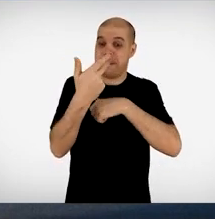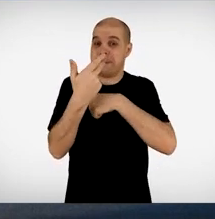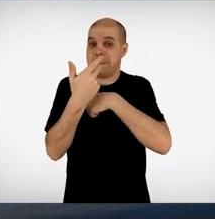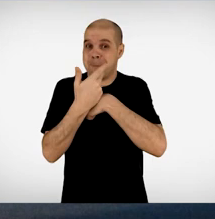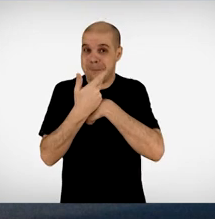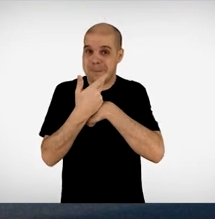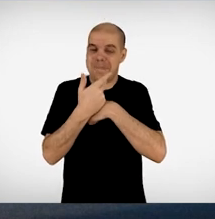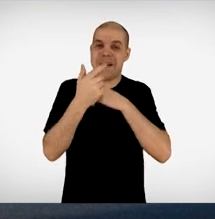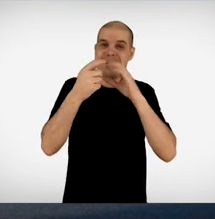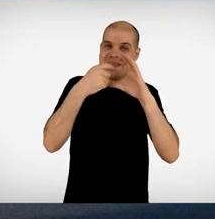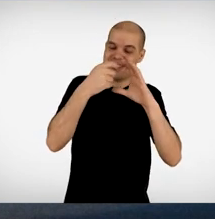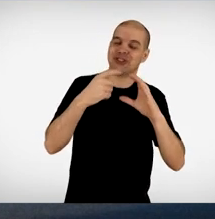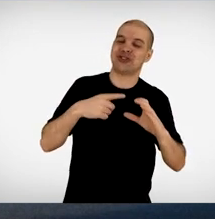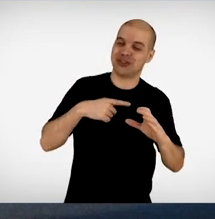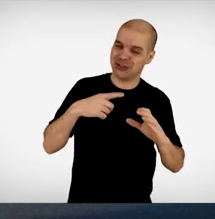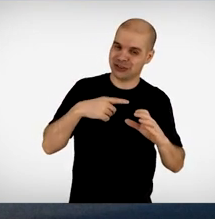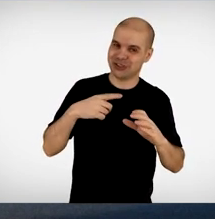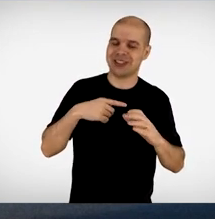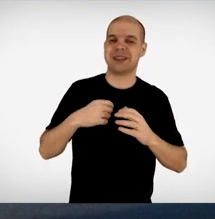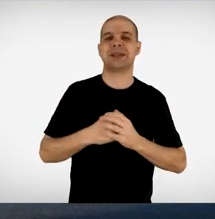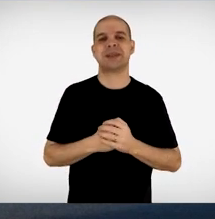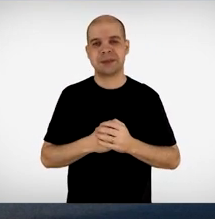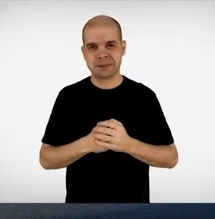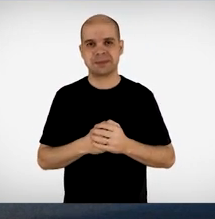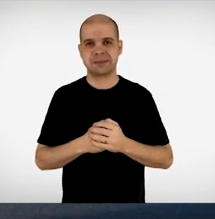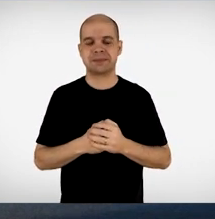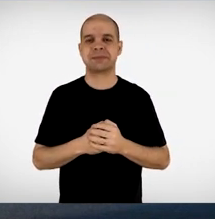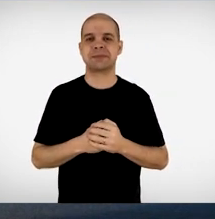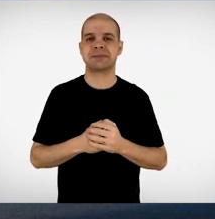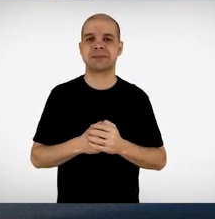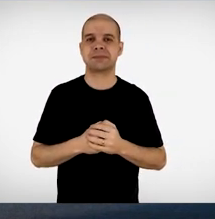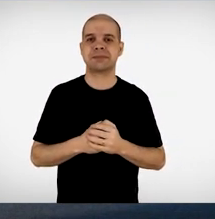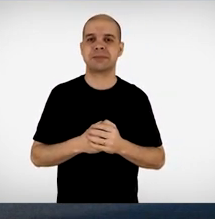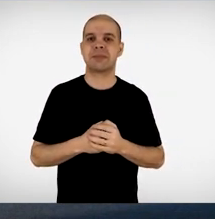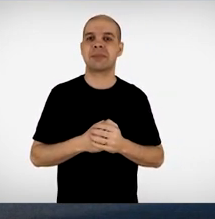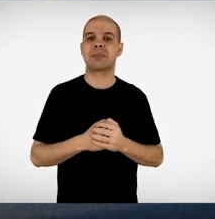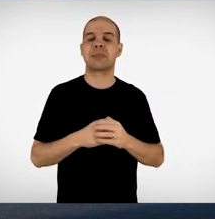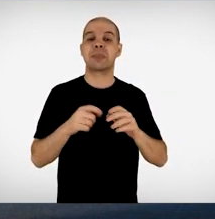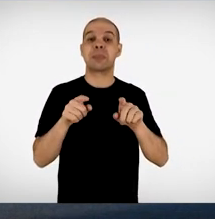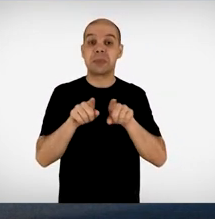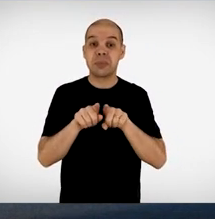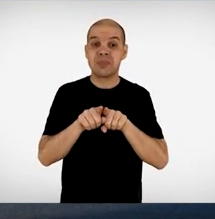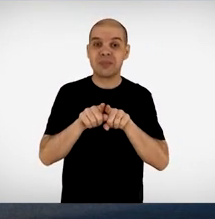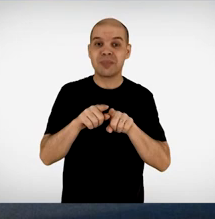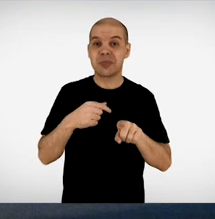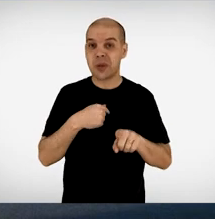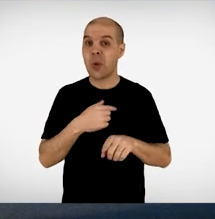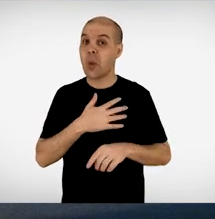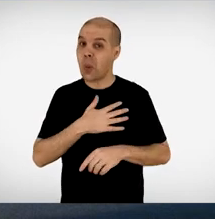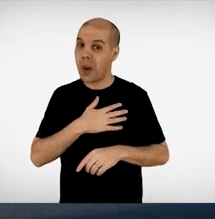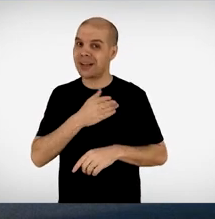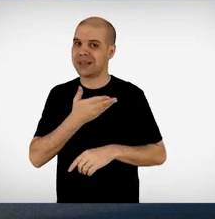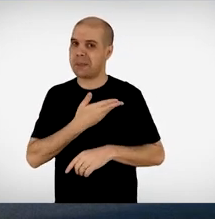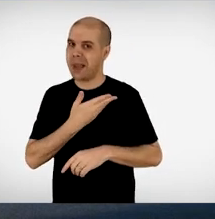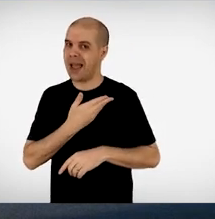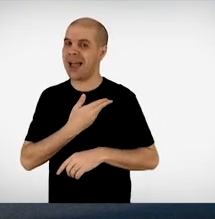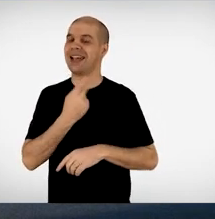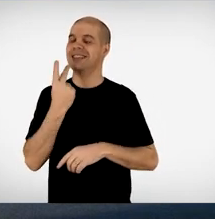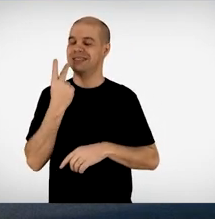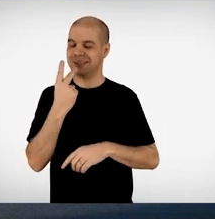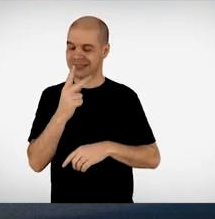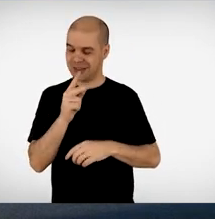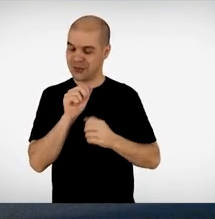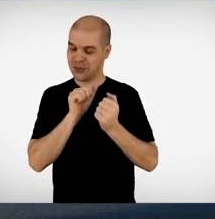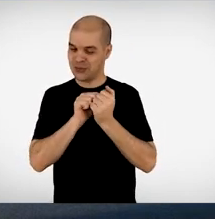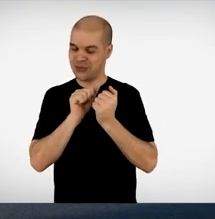detalhe muito importante. Eu sou amiga da Paola e eu fiquei feliz da importância que ela dá para as amizades. É um prazer ser vossa